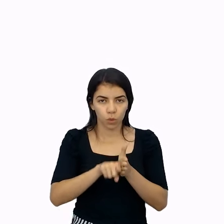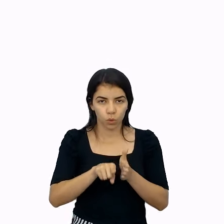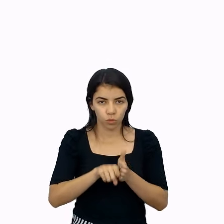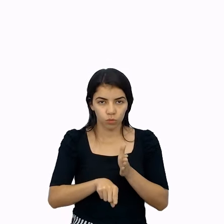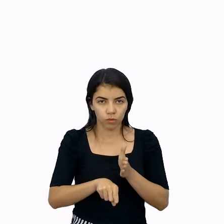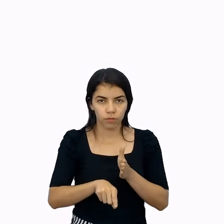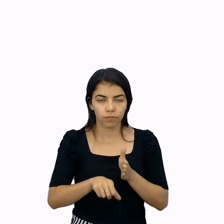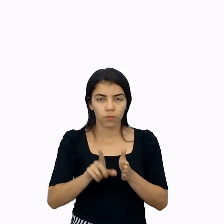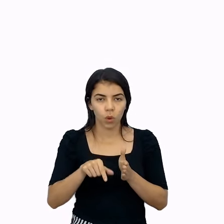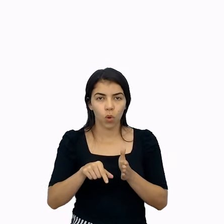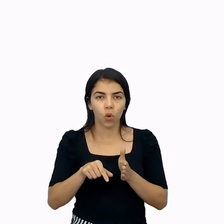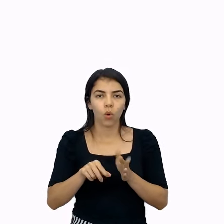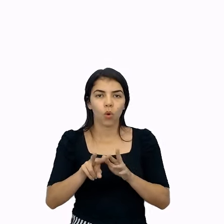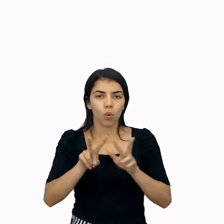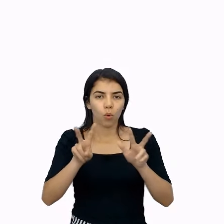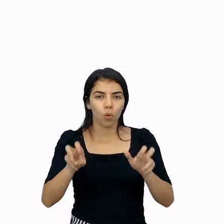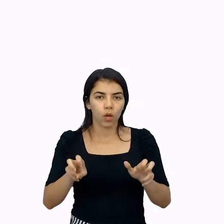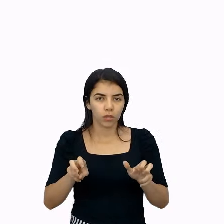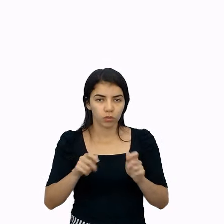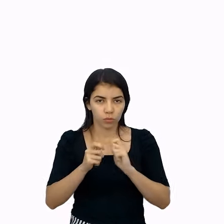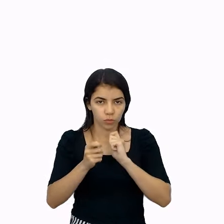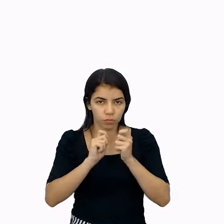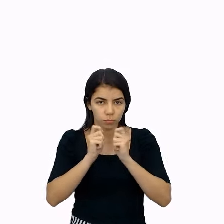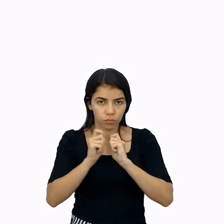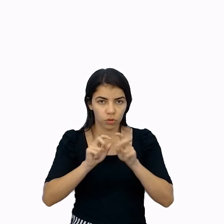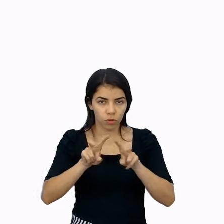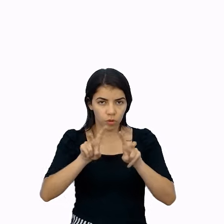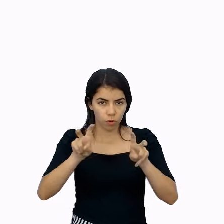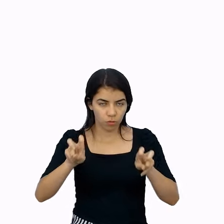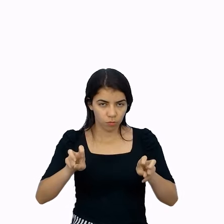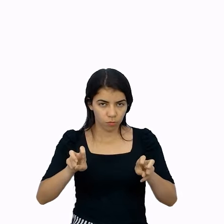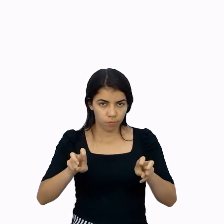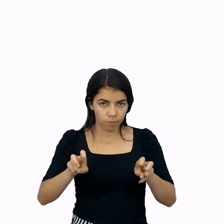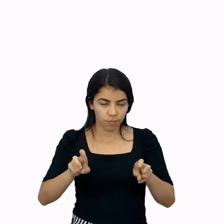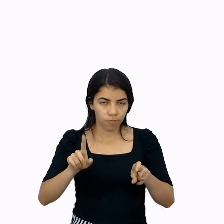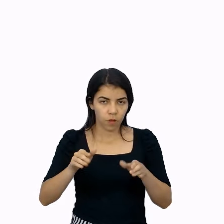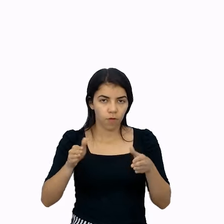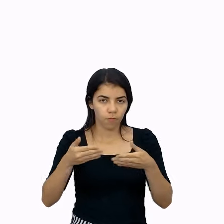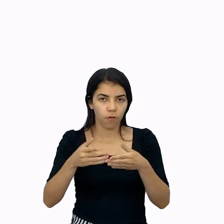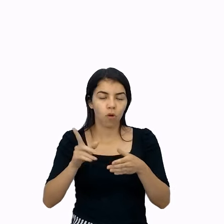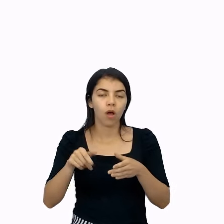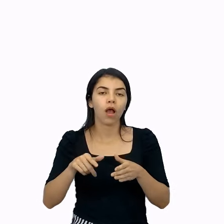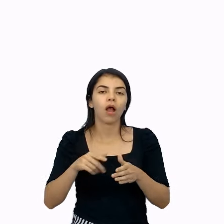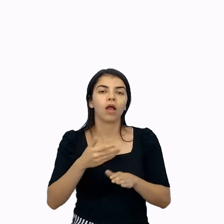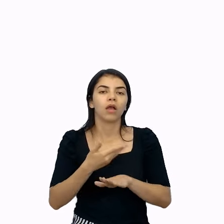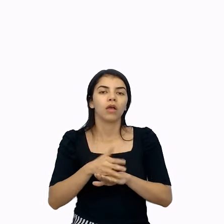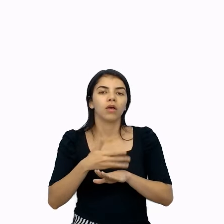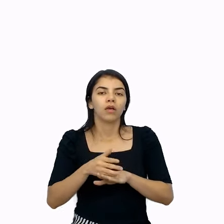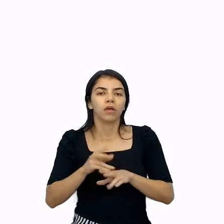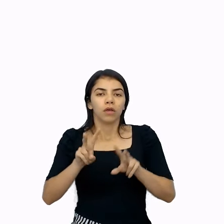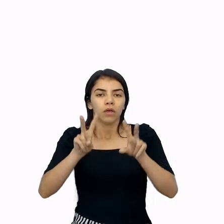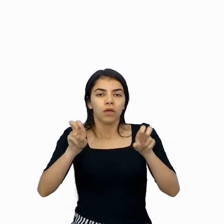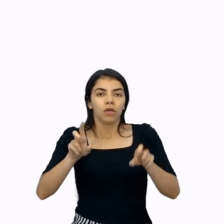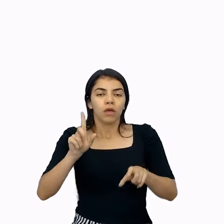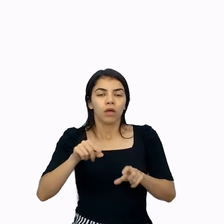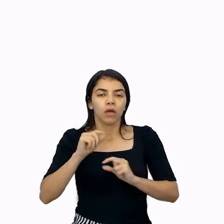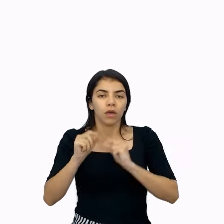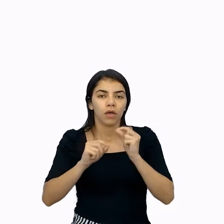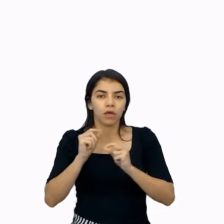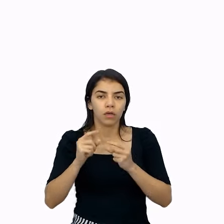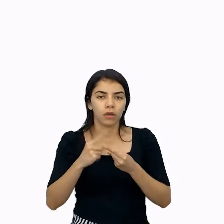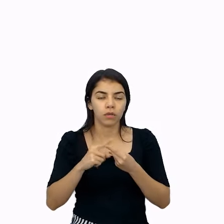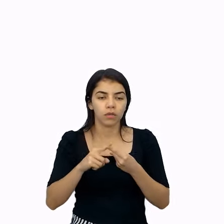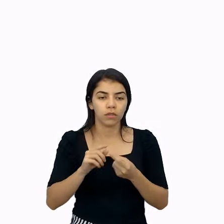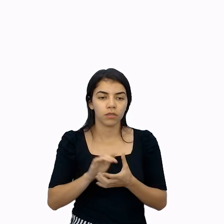questionamentos. Qual é o assunto da reportagem? Qual o título dessa reportagem? É sempre bom trabalhar o título também, porque ele já traz